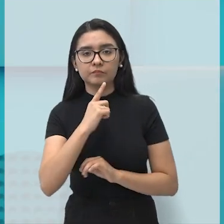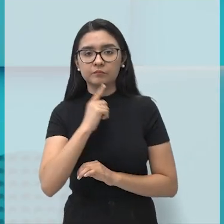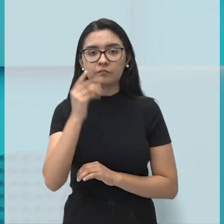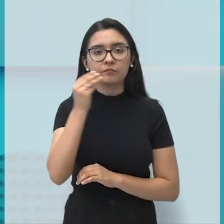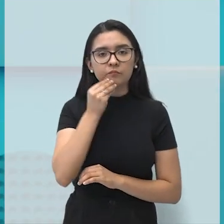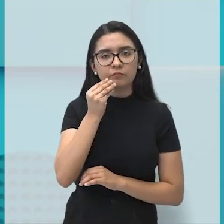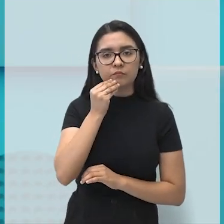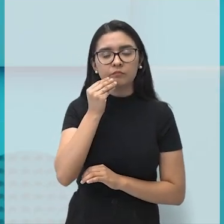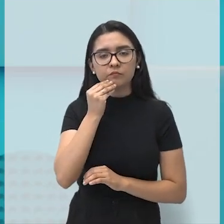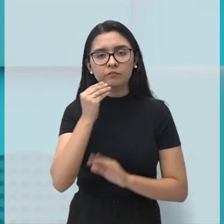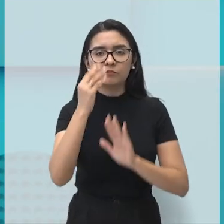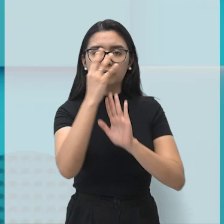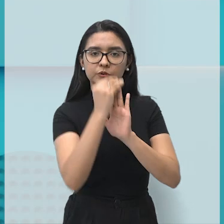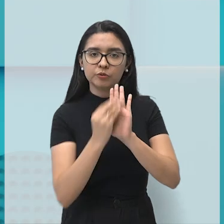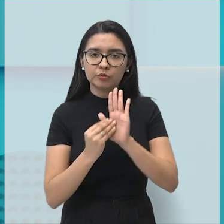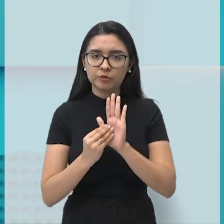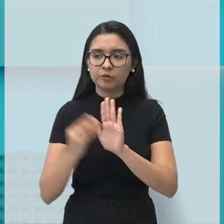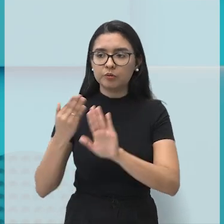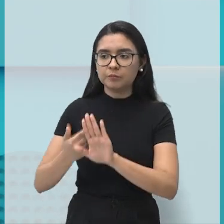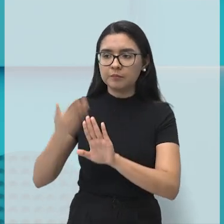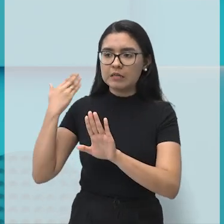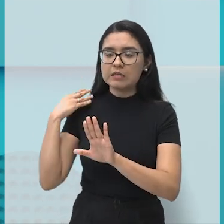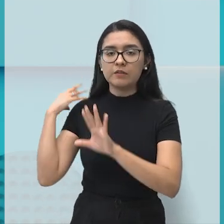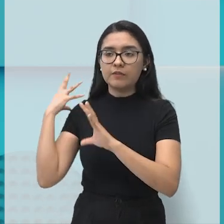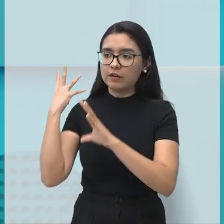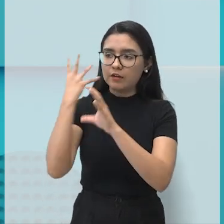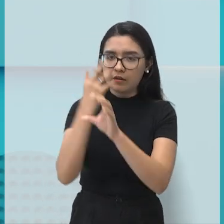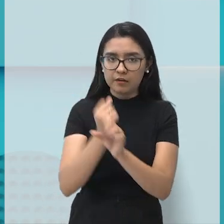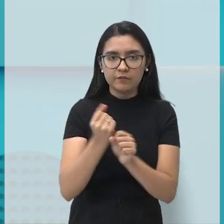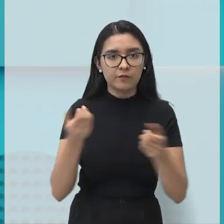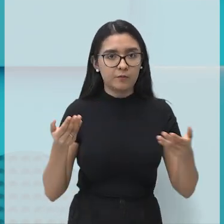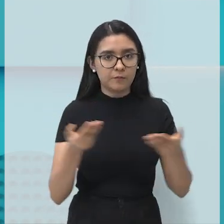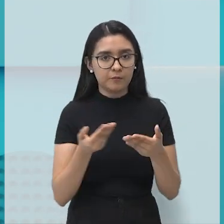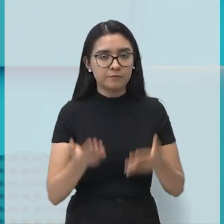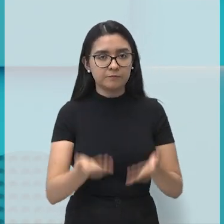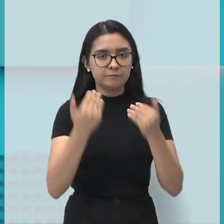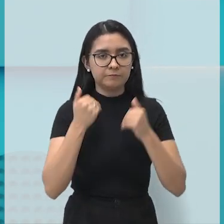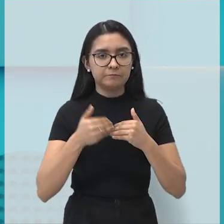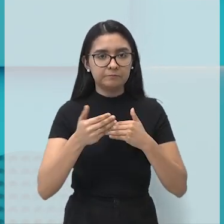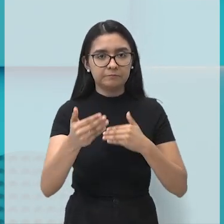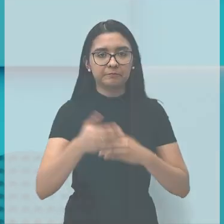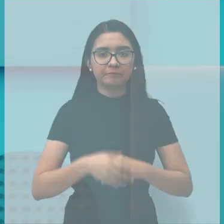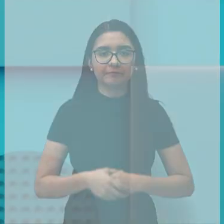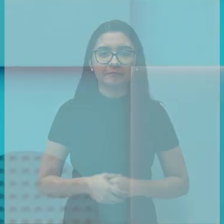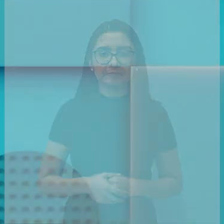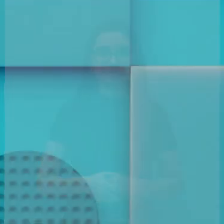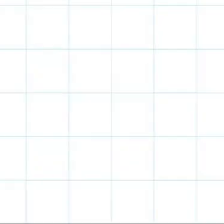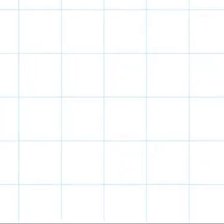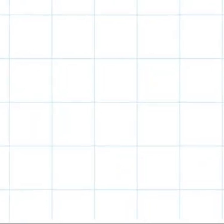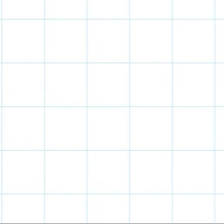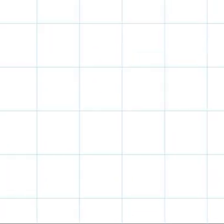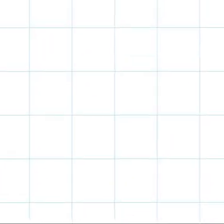de rever os conteúdos que nós estudamos nessa unidade. Vem comigo!